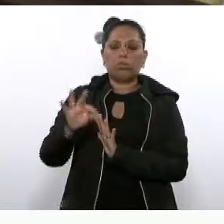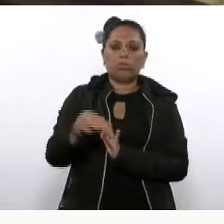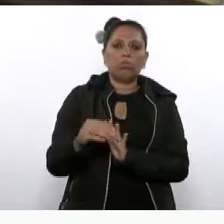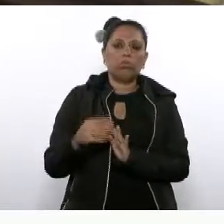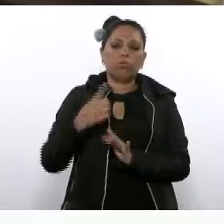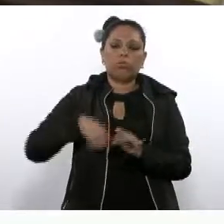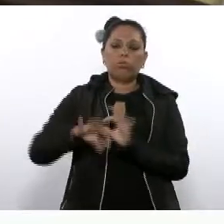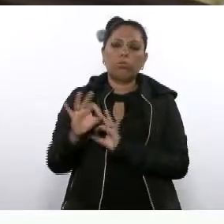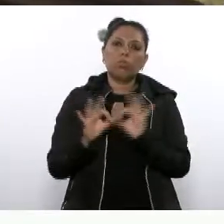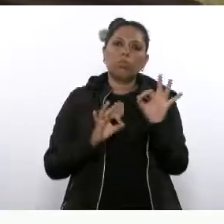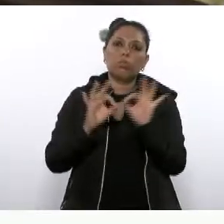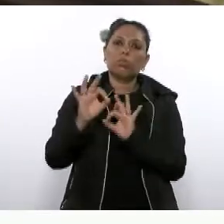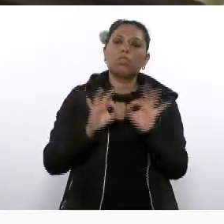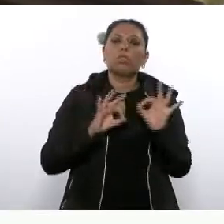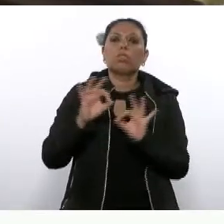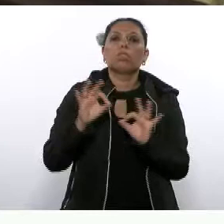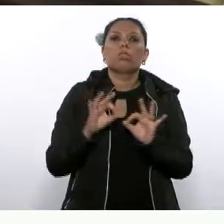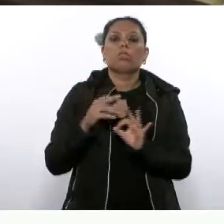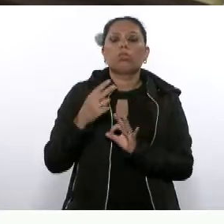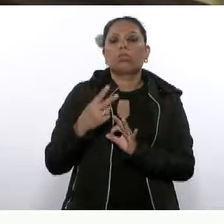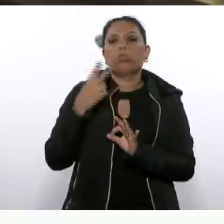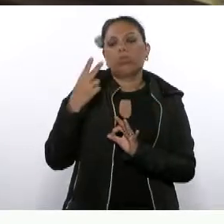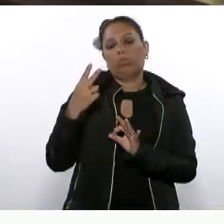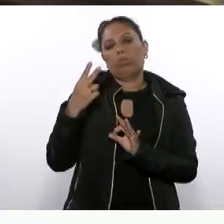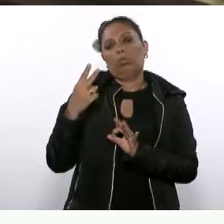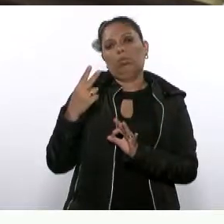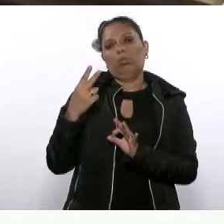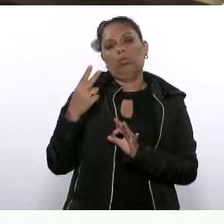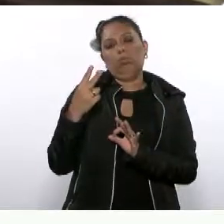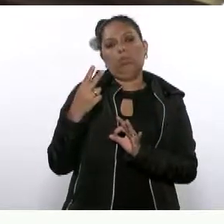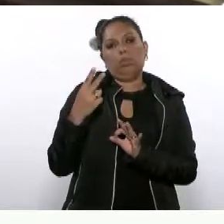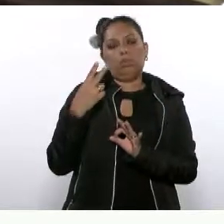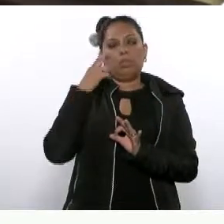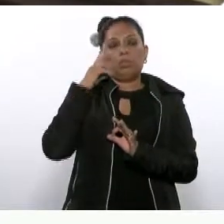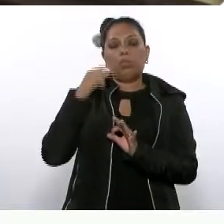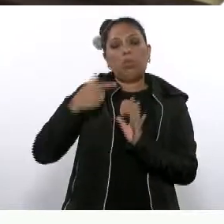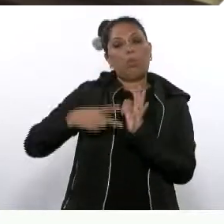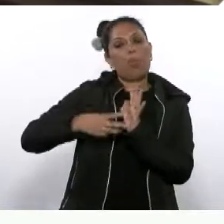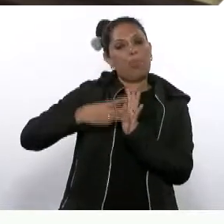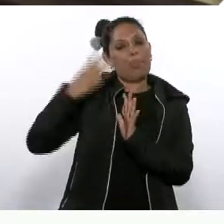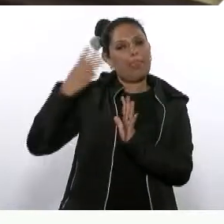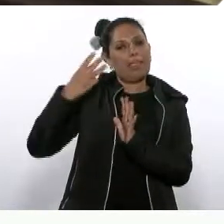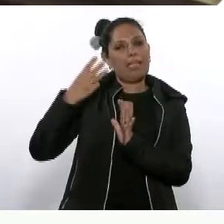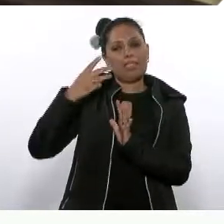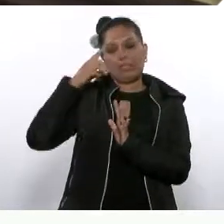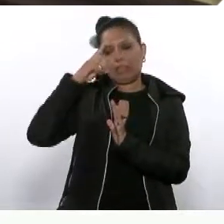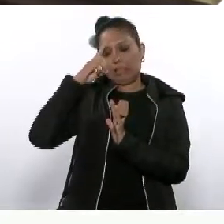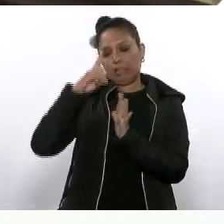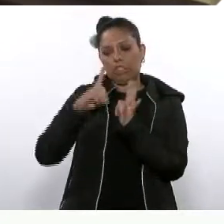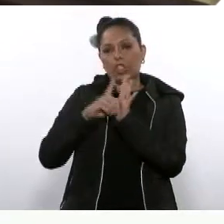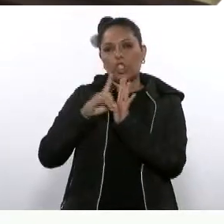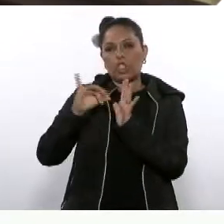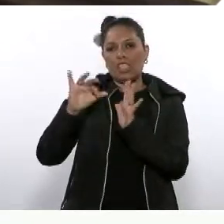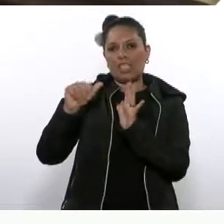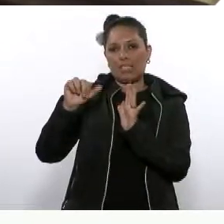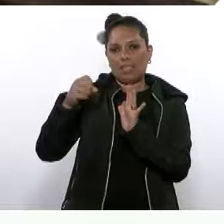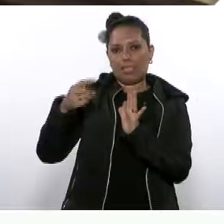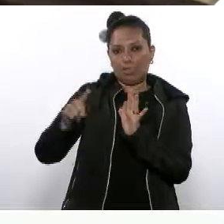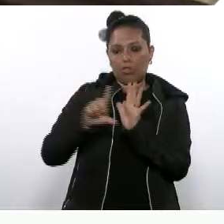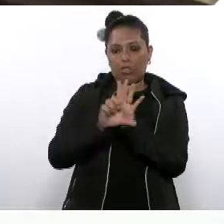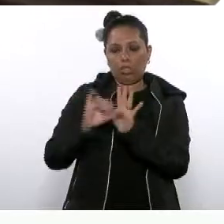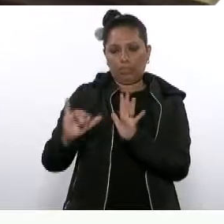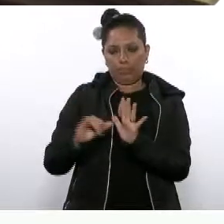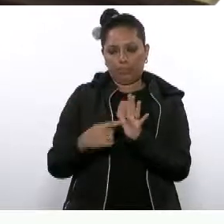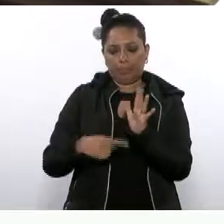nós produzimos duas, mas me ocorreu uma terceira, duas indicações legislativas. A